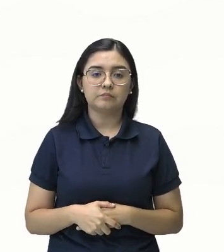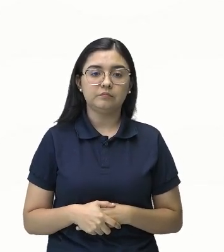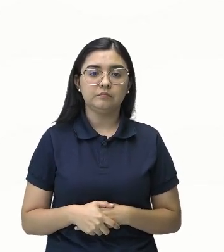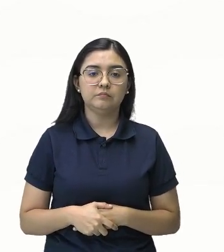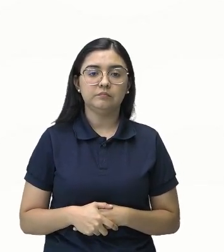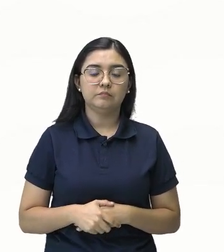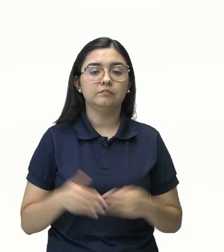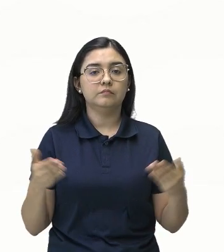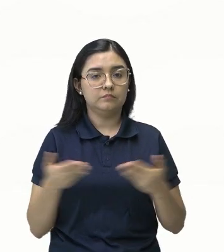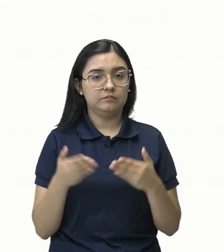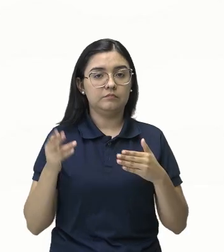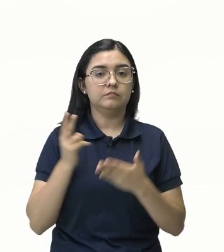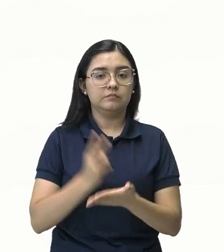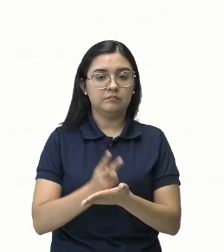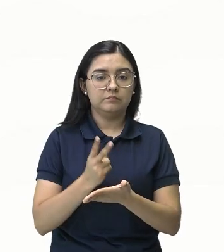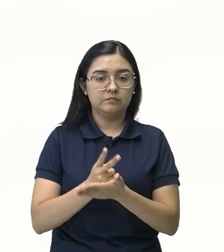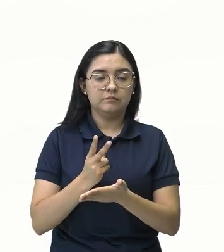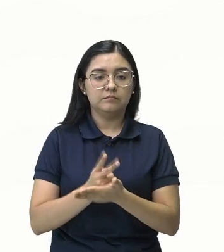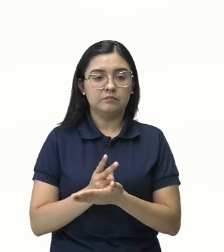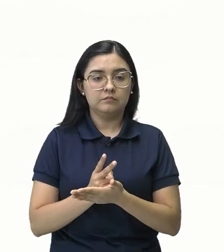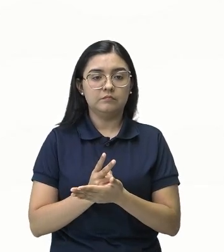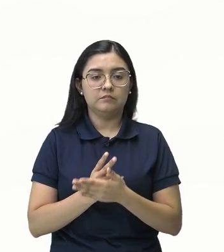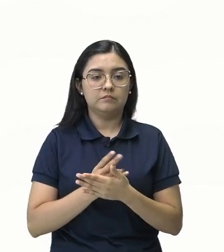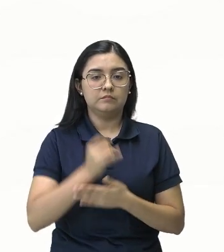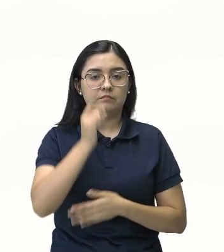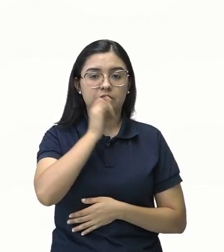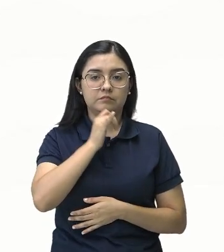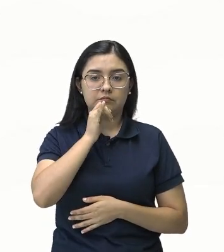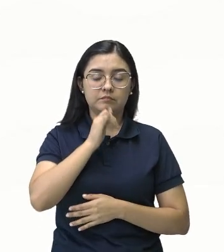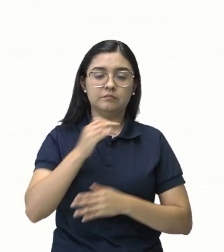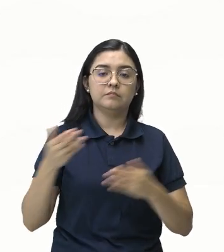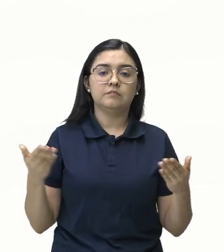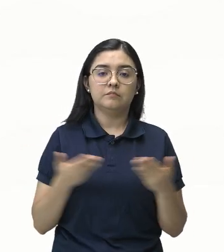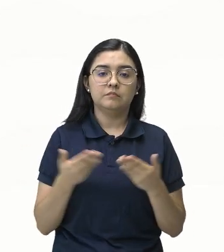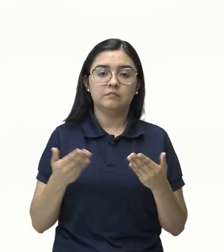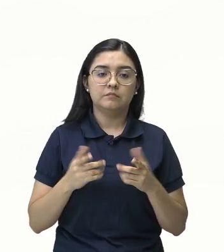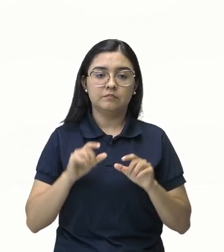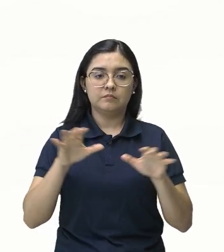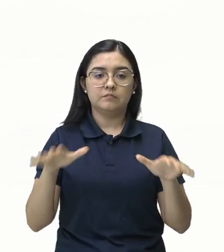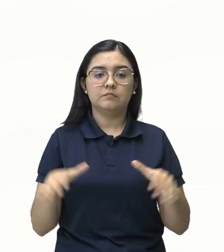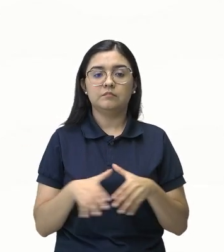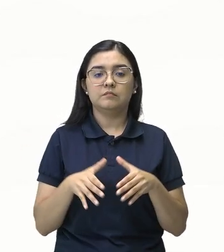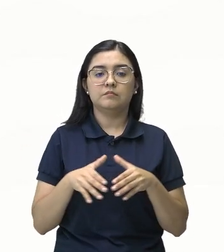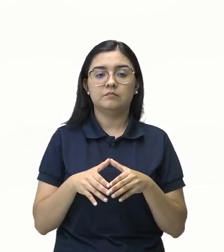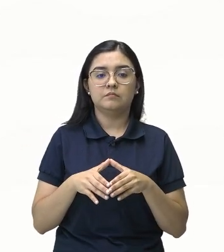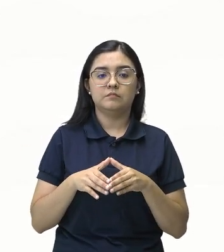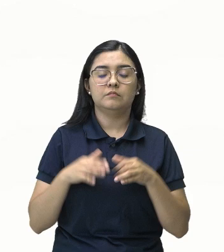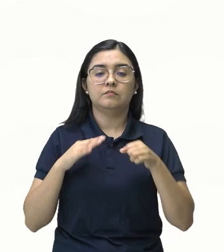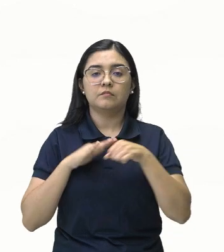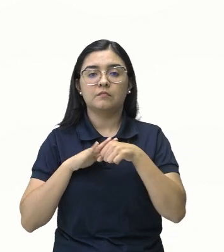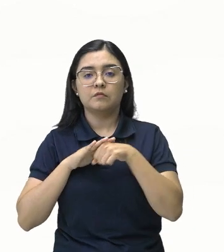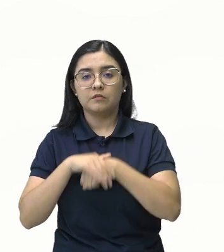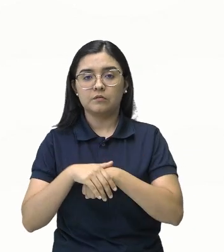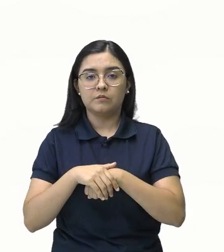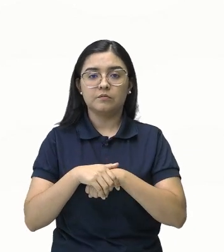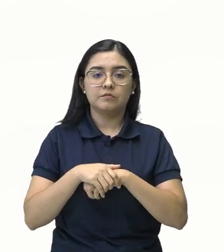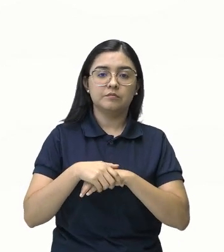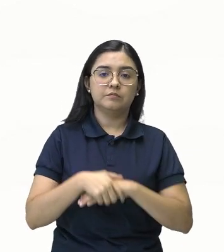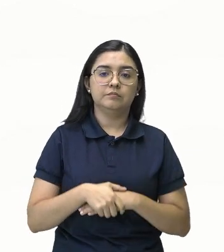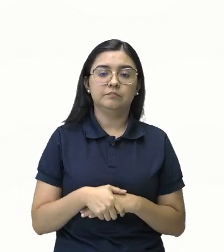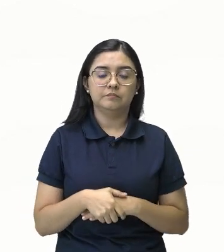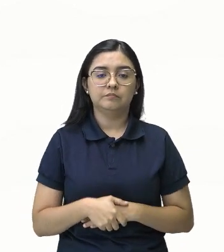Vamos aí continuar com os nossos exemplos. Agora, a turma da noite.